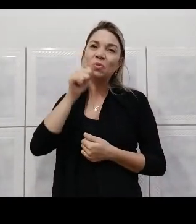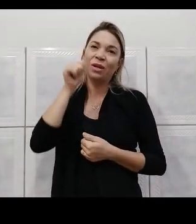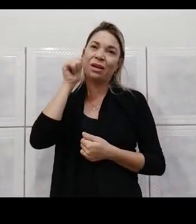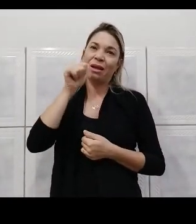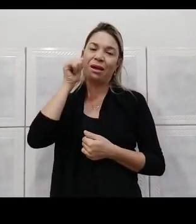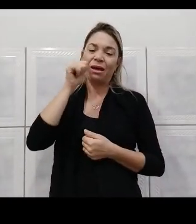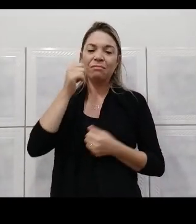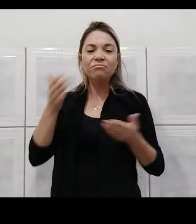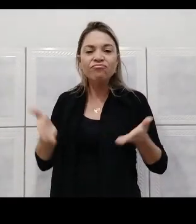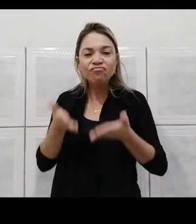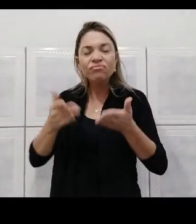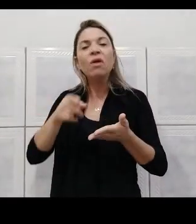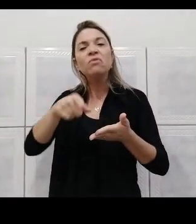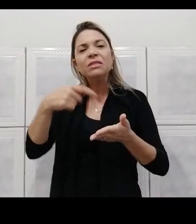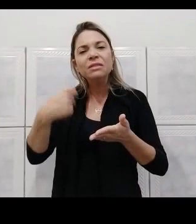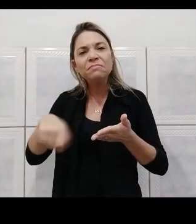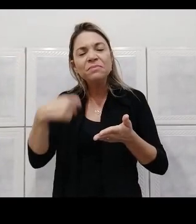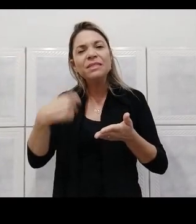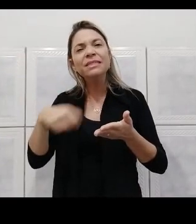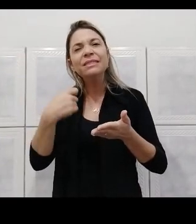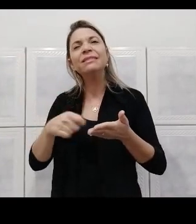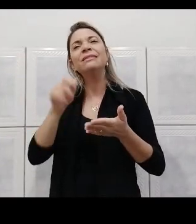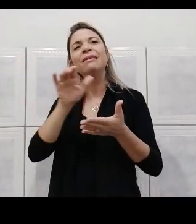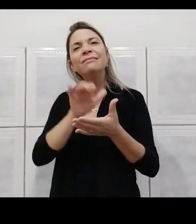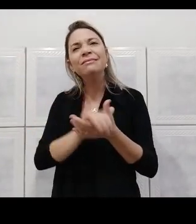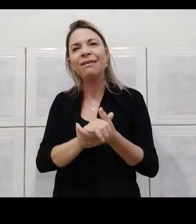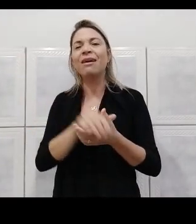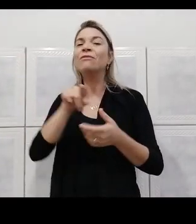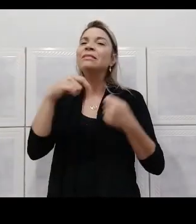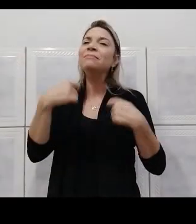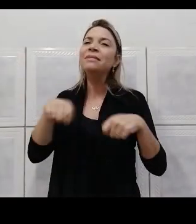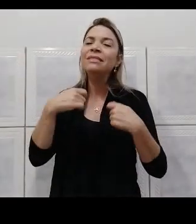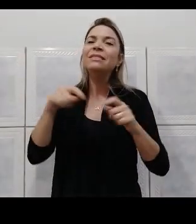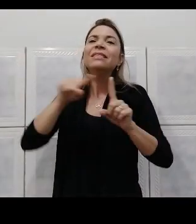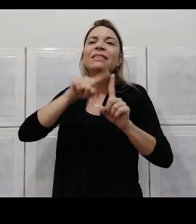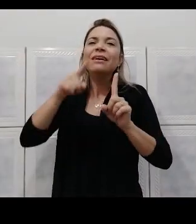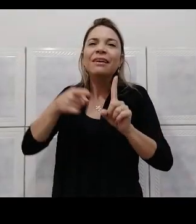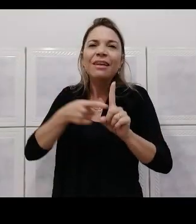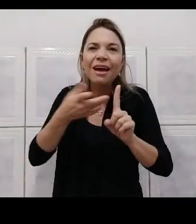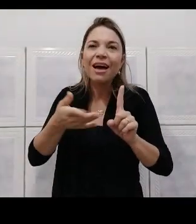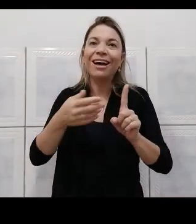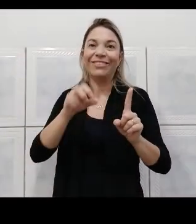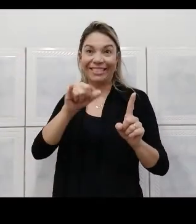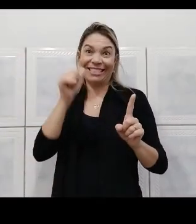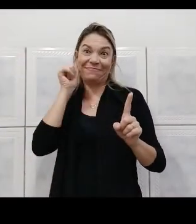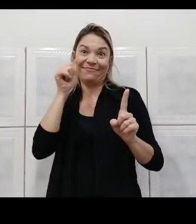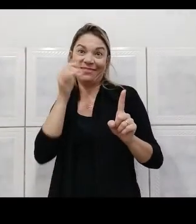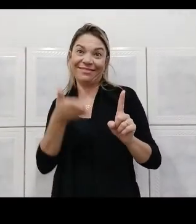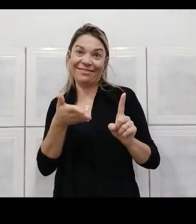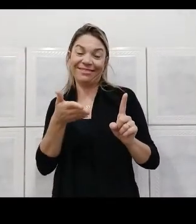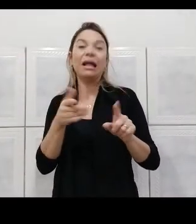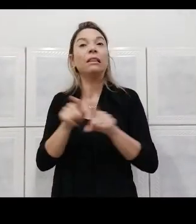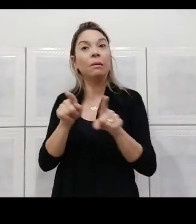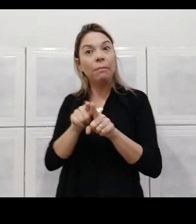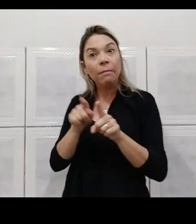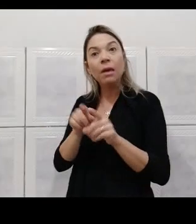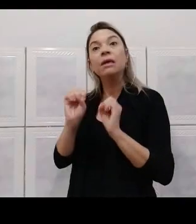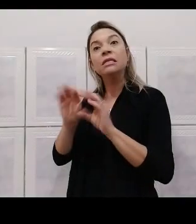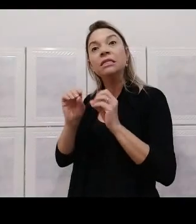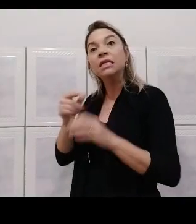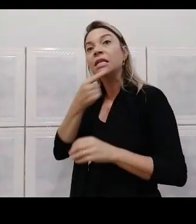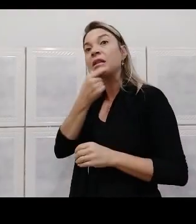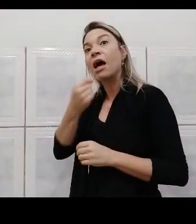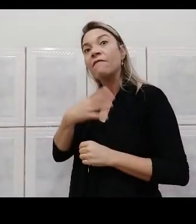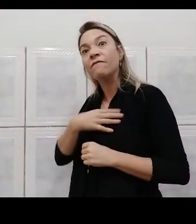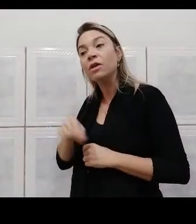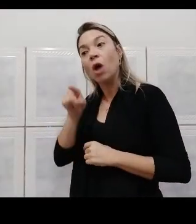Mães que transmitem aos seus filhos a maravilha que é poder cuidar de um filho sendo pai. Mães que podem falar às suas